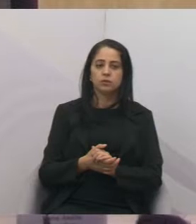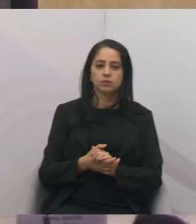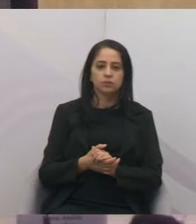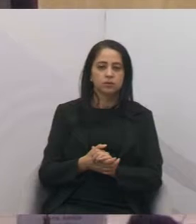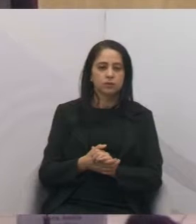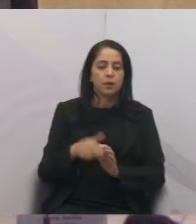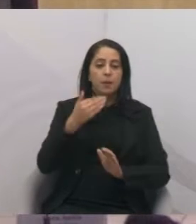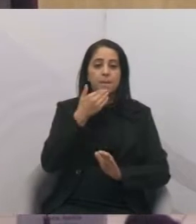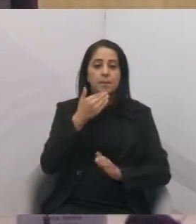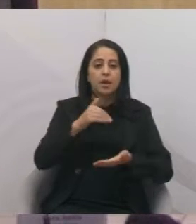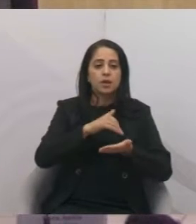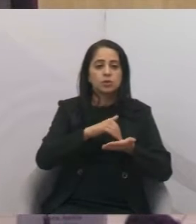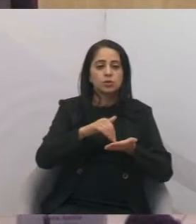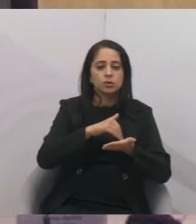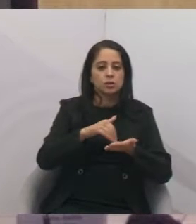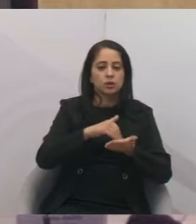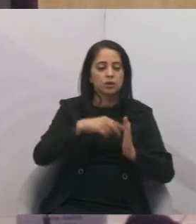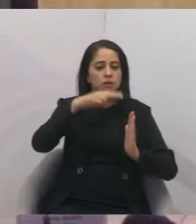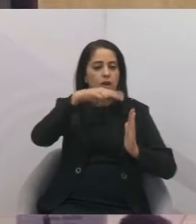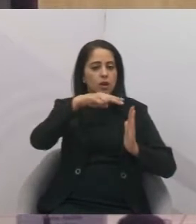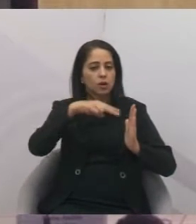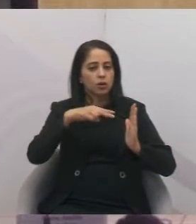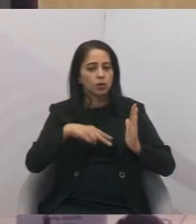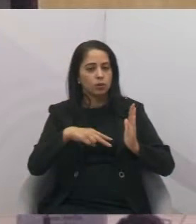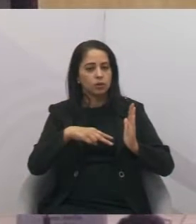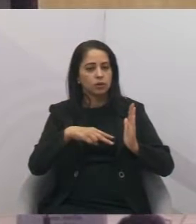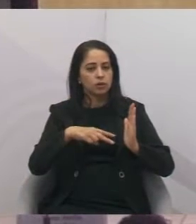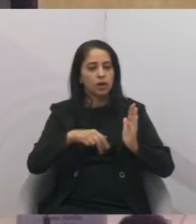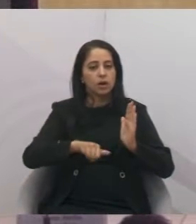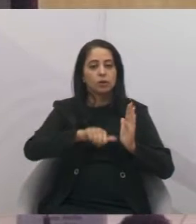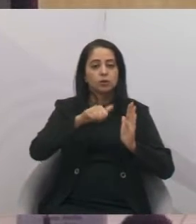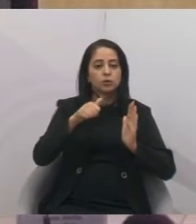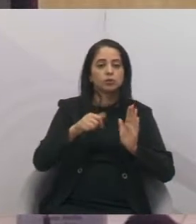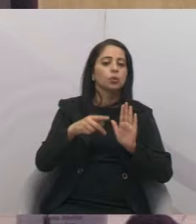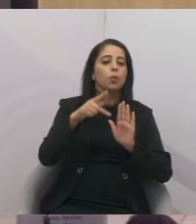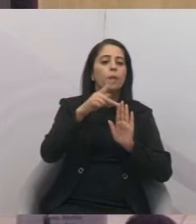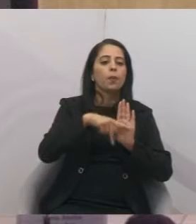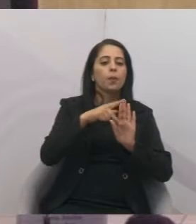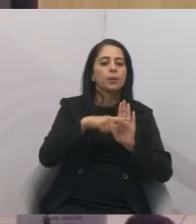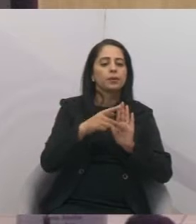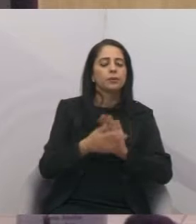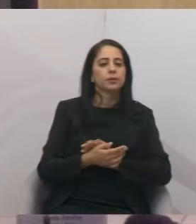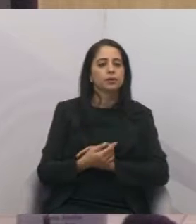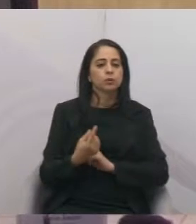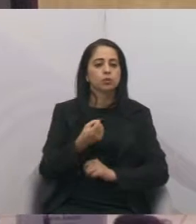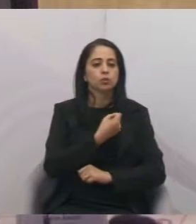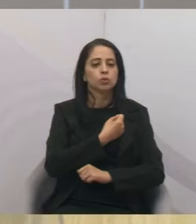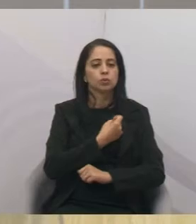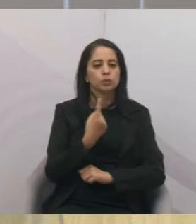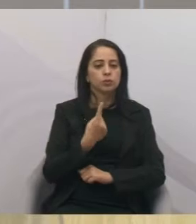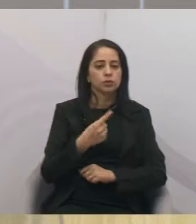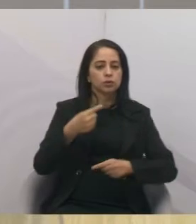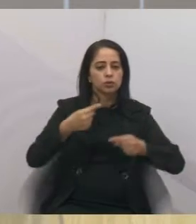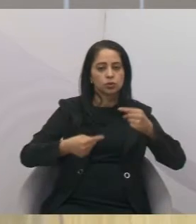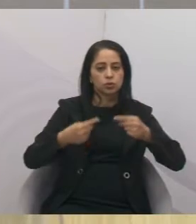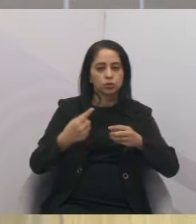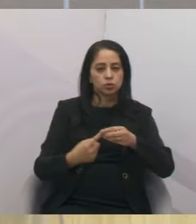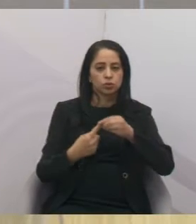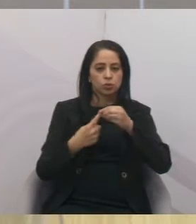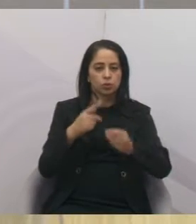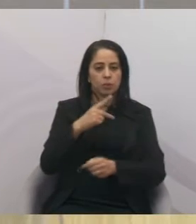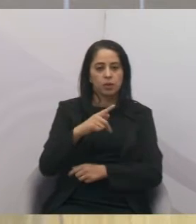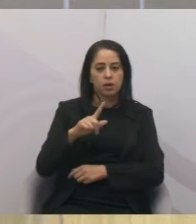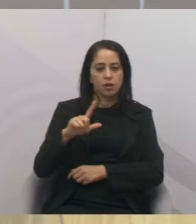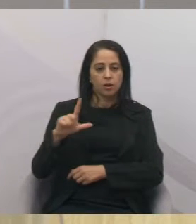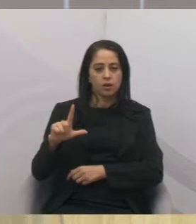Peço ao primeiro secretário que proceda à leitura do resumo do primeiro projeto constante na ordem do dia. Discussão única do